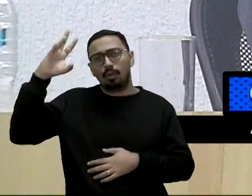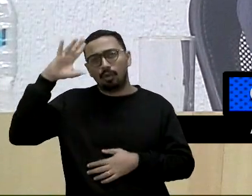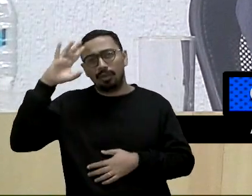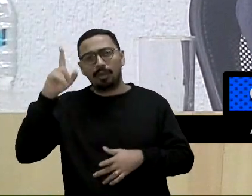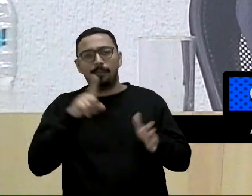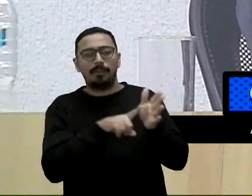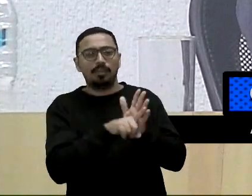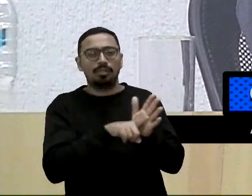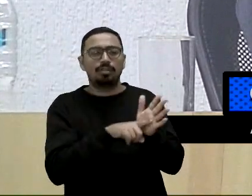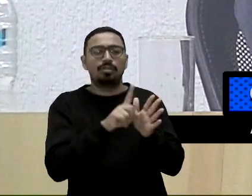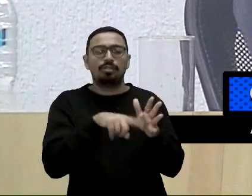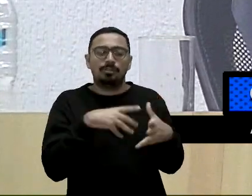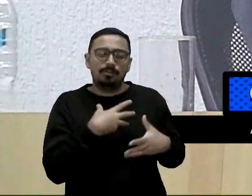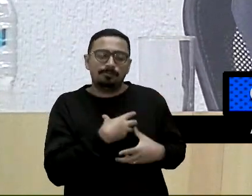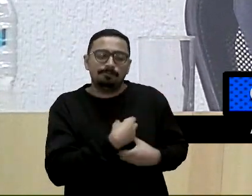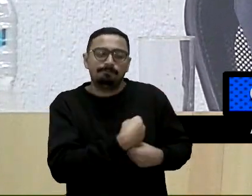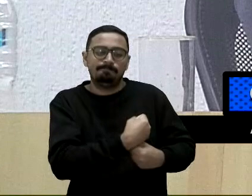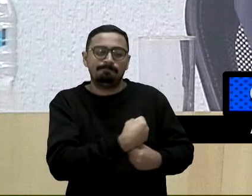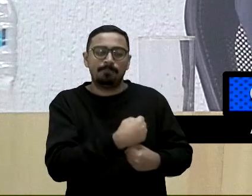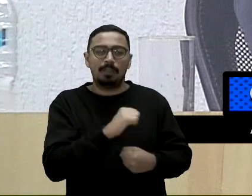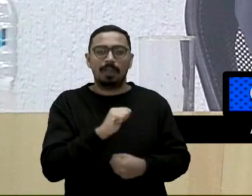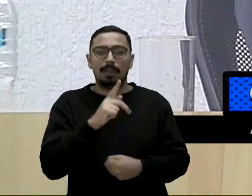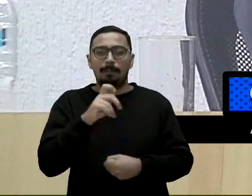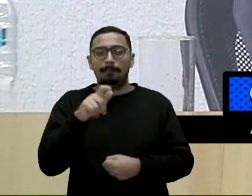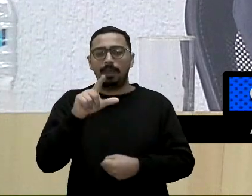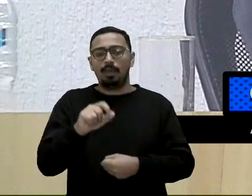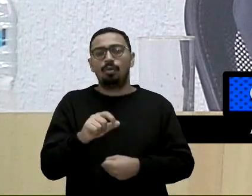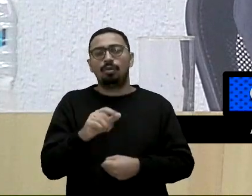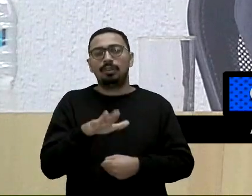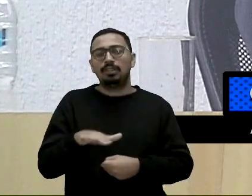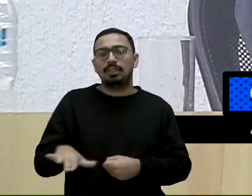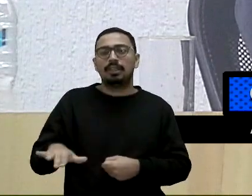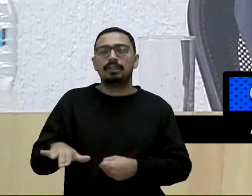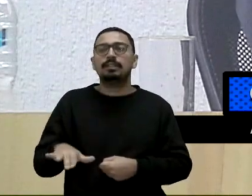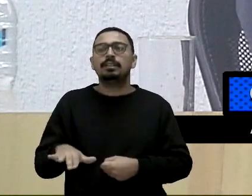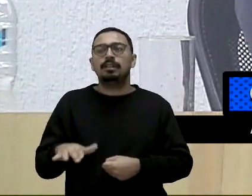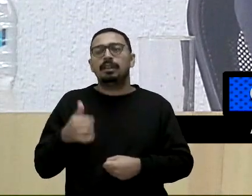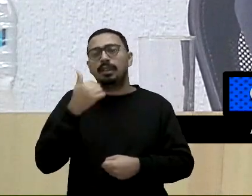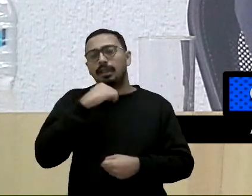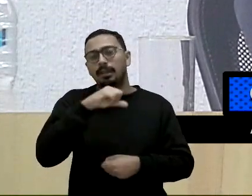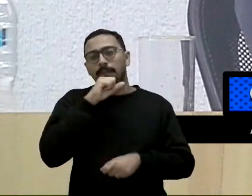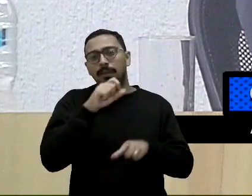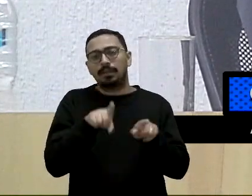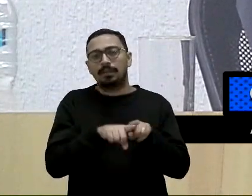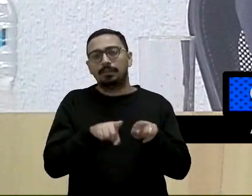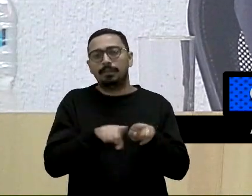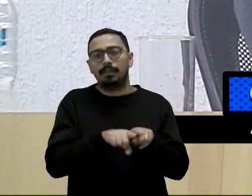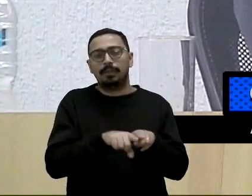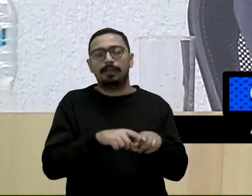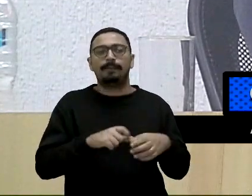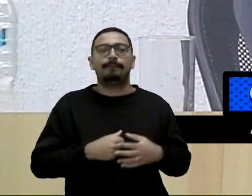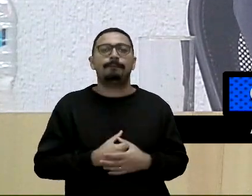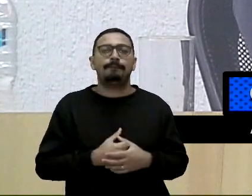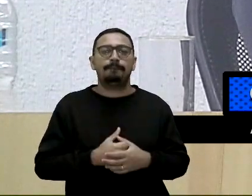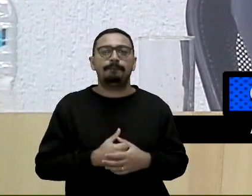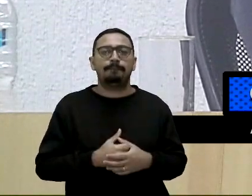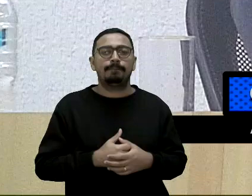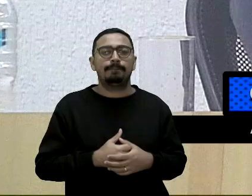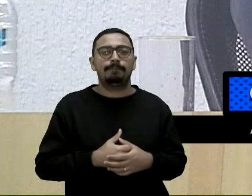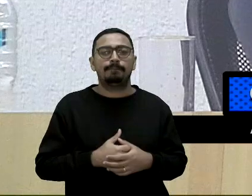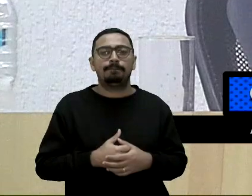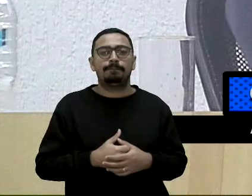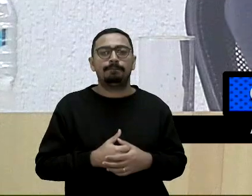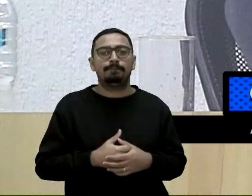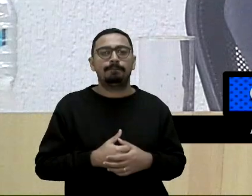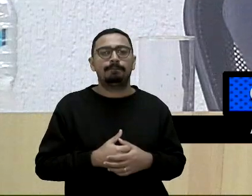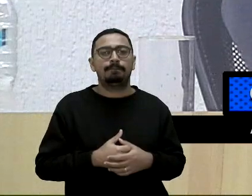tipos de apego, né, das crianças com as mães. Ou quem cumpra esse papel, porque é importante que